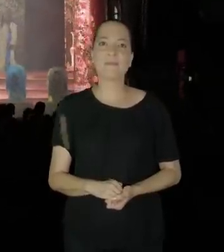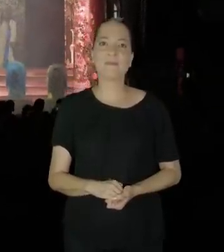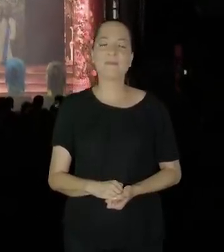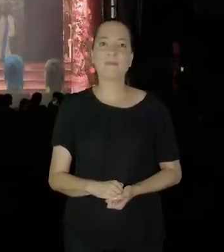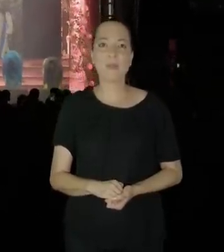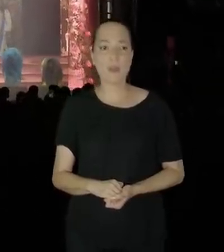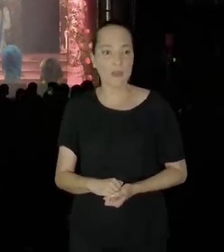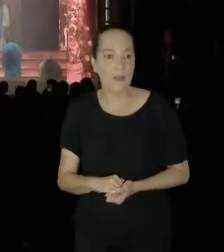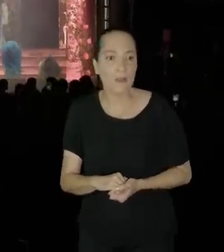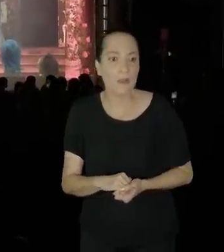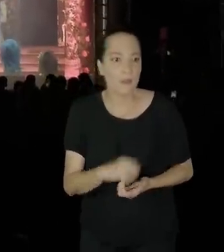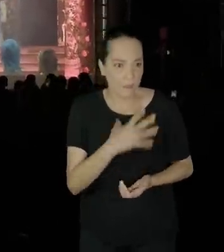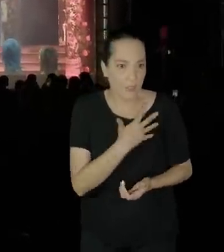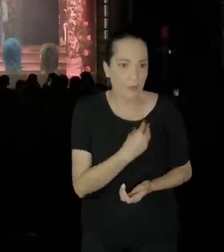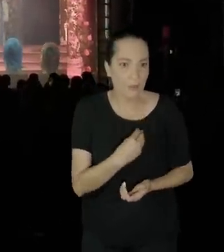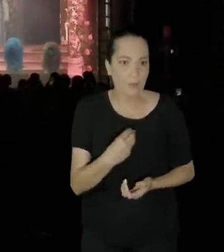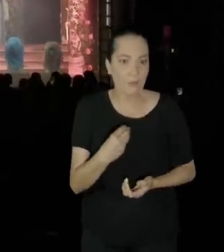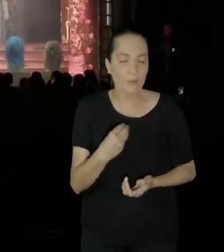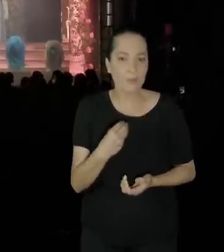filho.